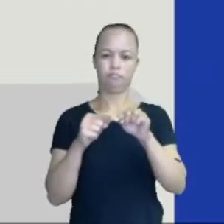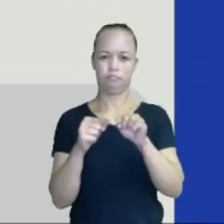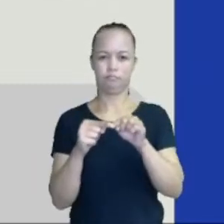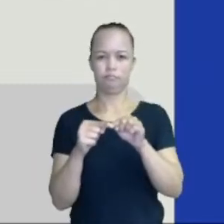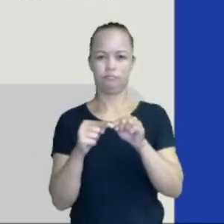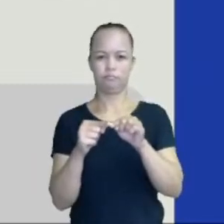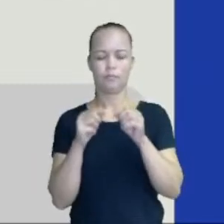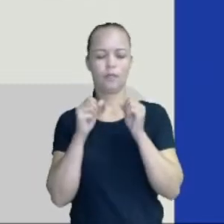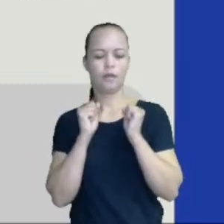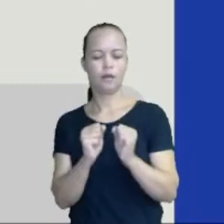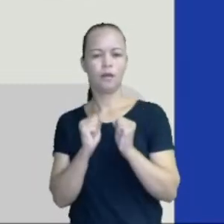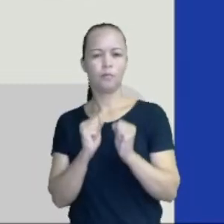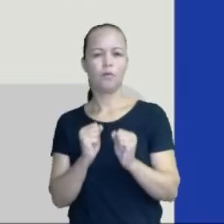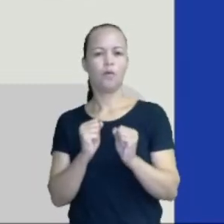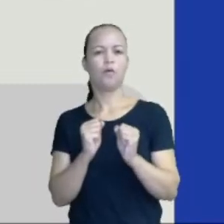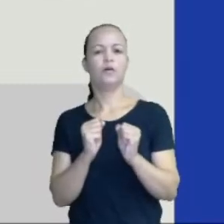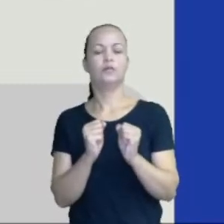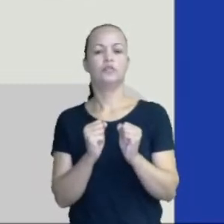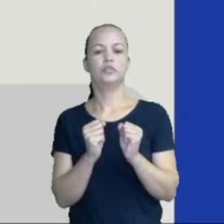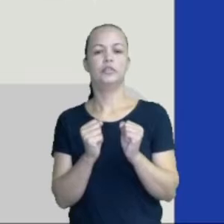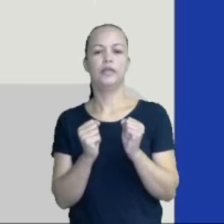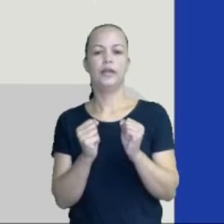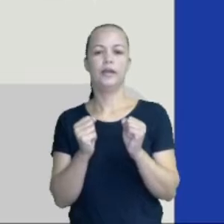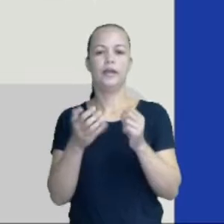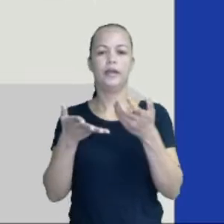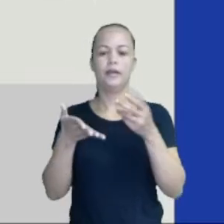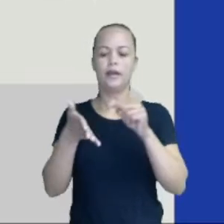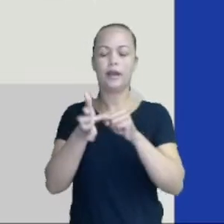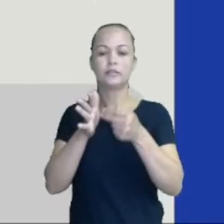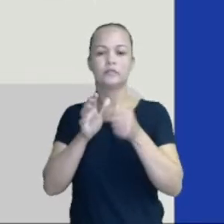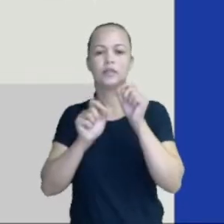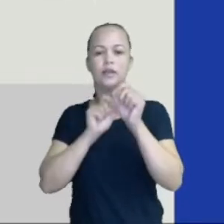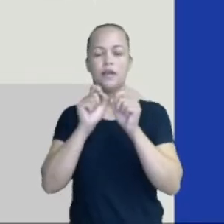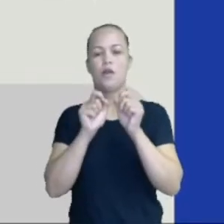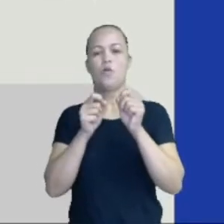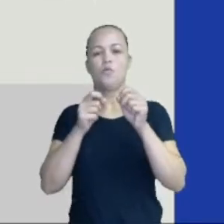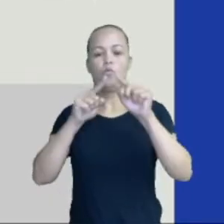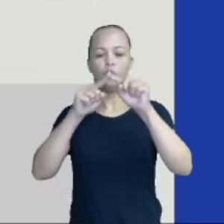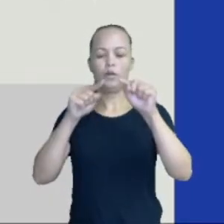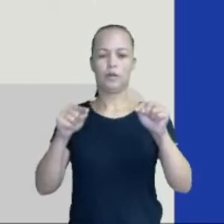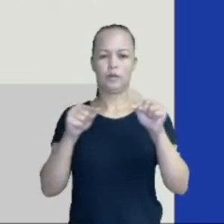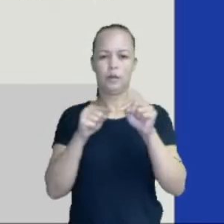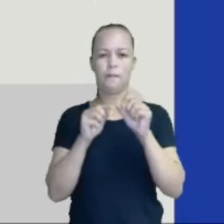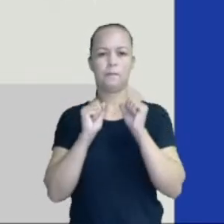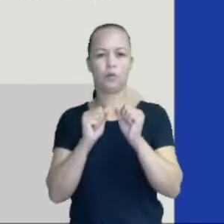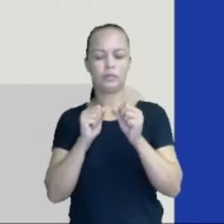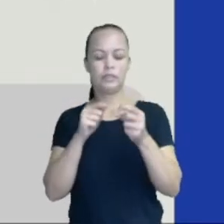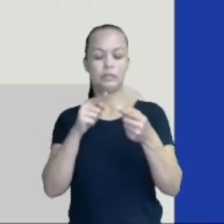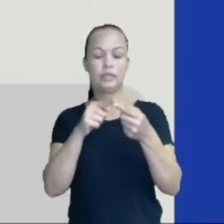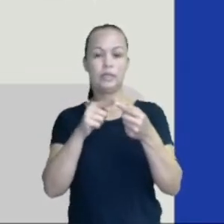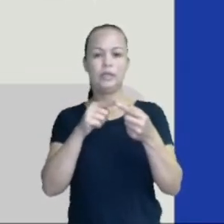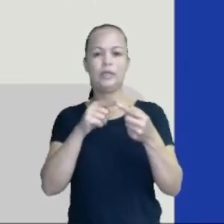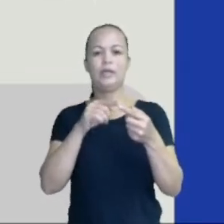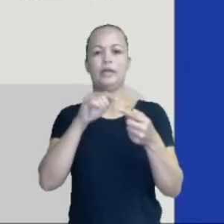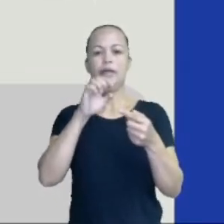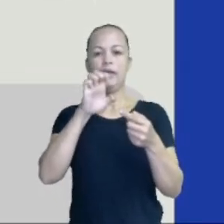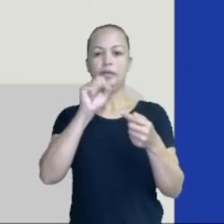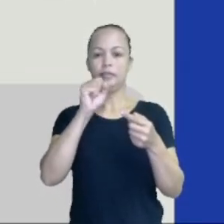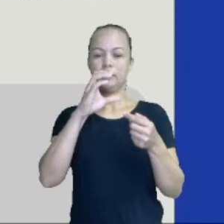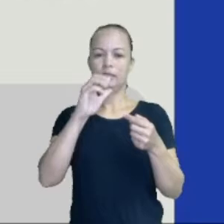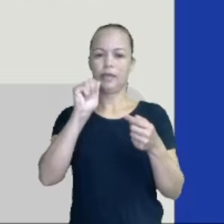classificar os triângulos de acordo com o tamanho de seus lados, podendo ser escalenos, isósceles